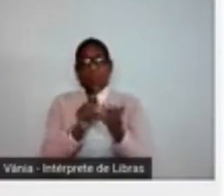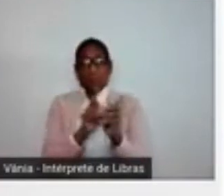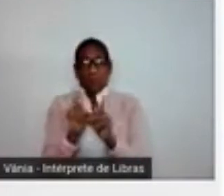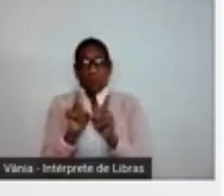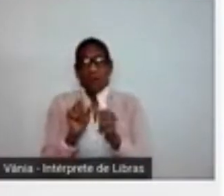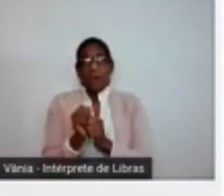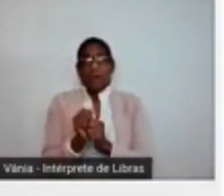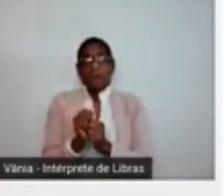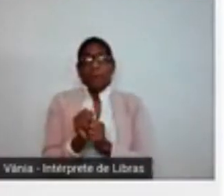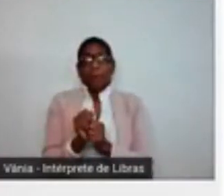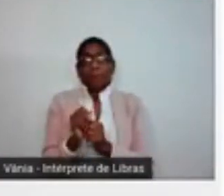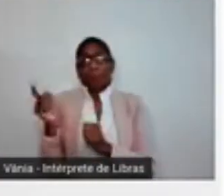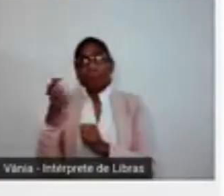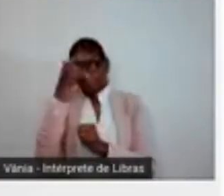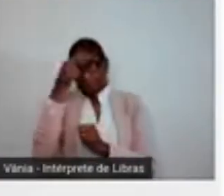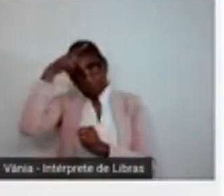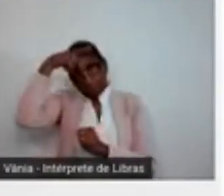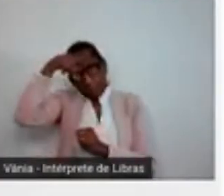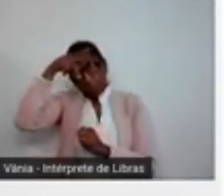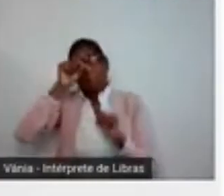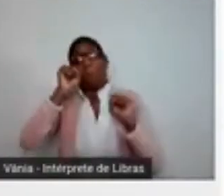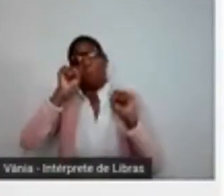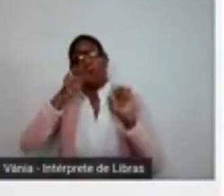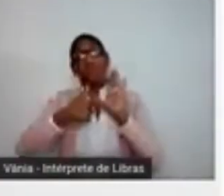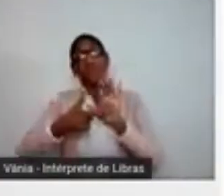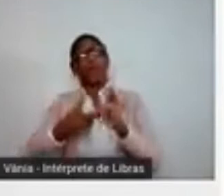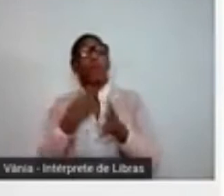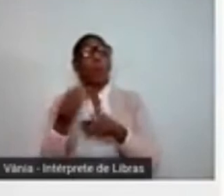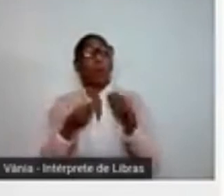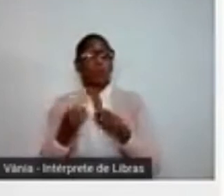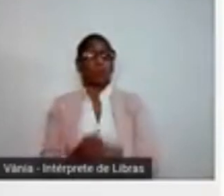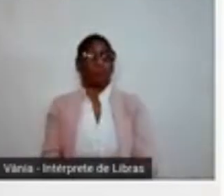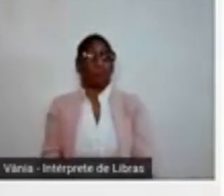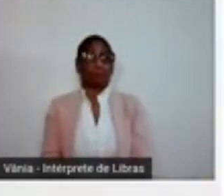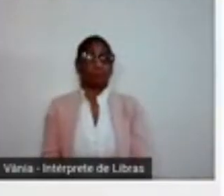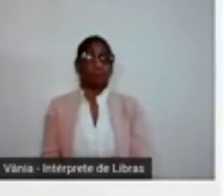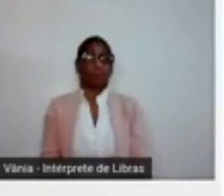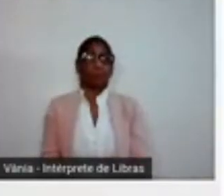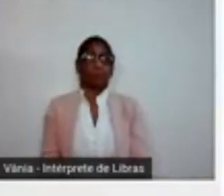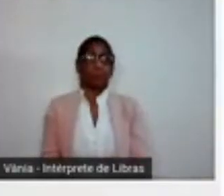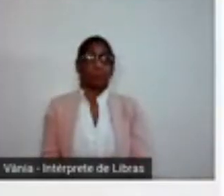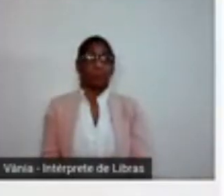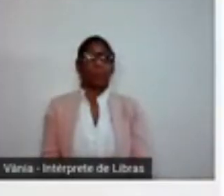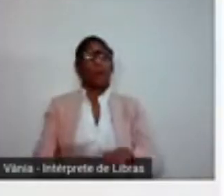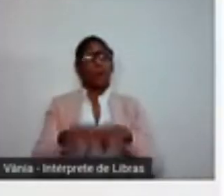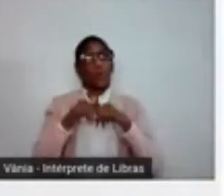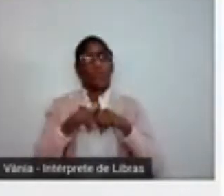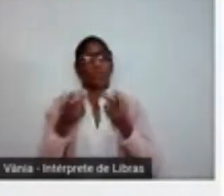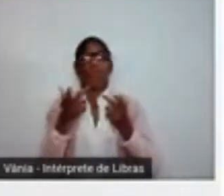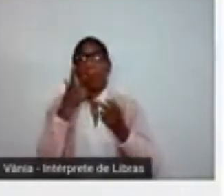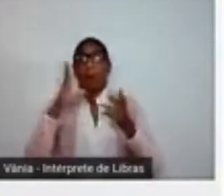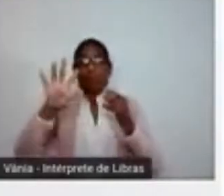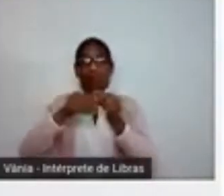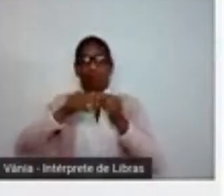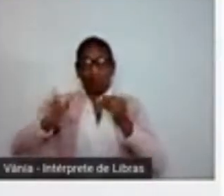pelo professor Pedro Alau, consegue capturar melhor essa parte que a gente não está enxergando. Por isso são informações complementares, né? Mas a